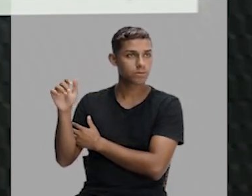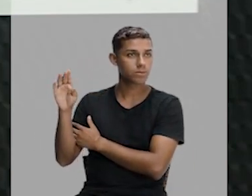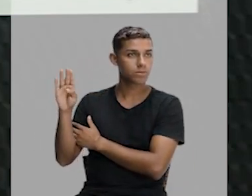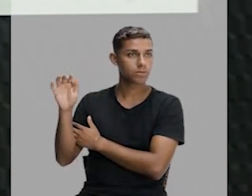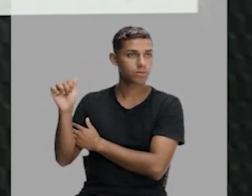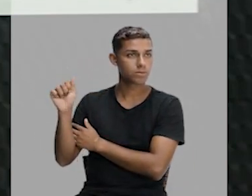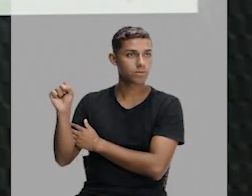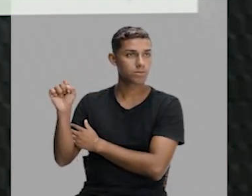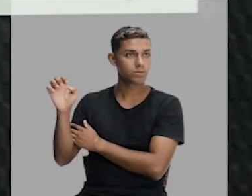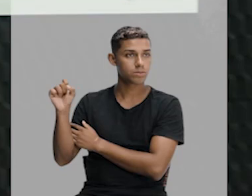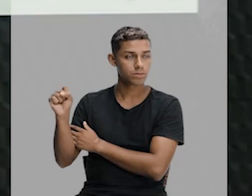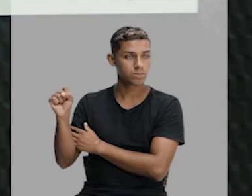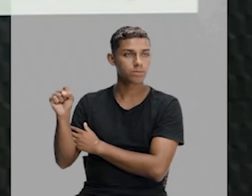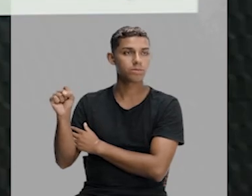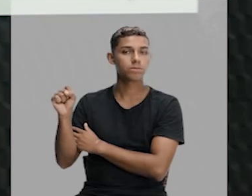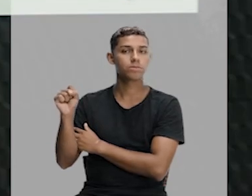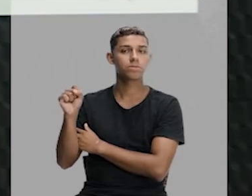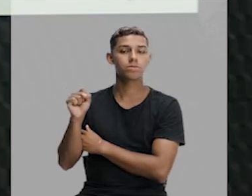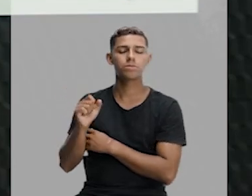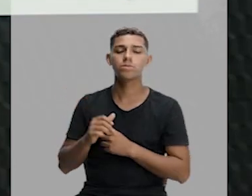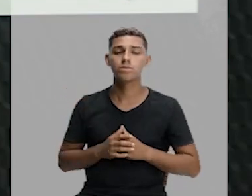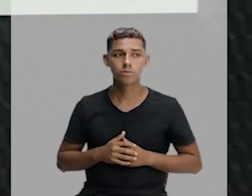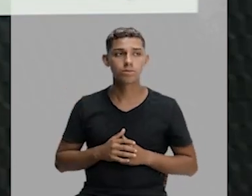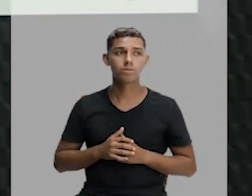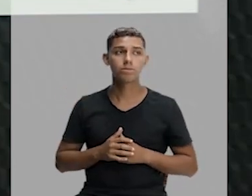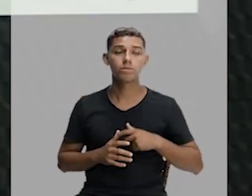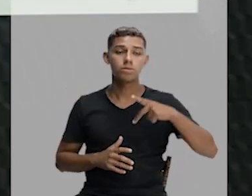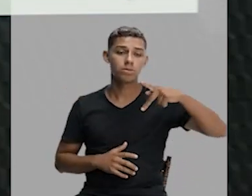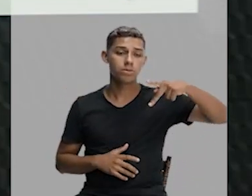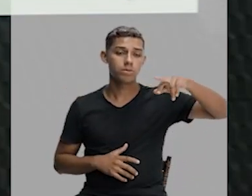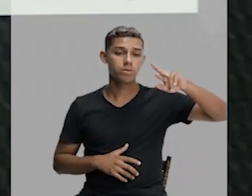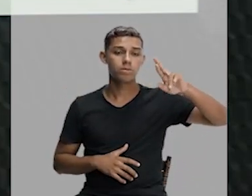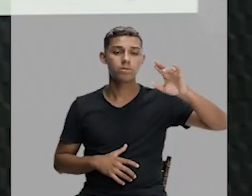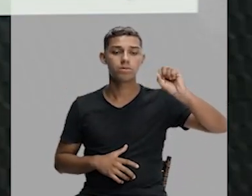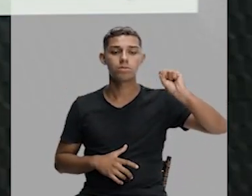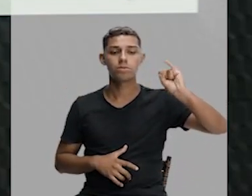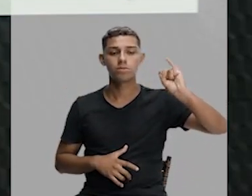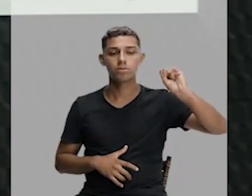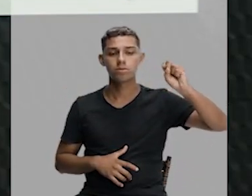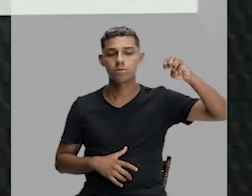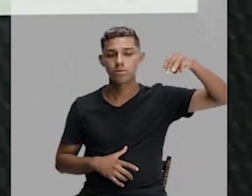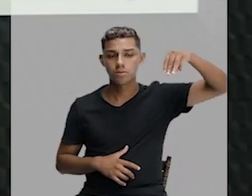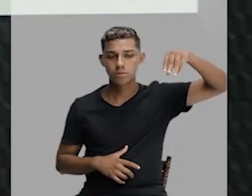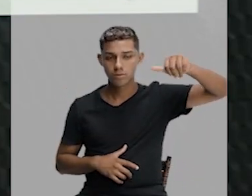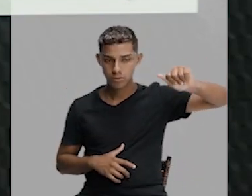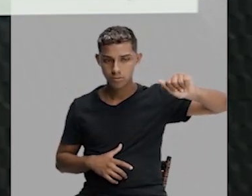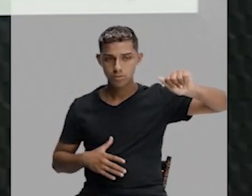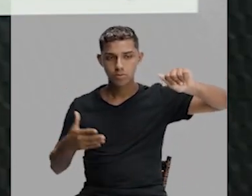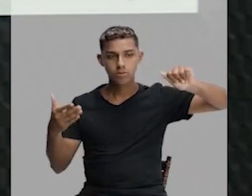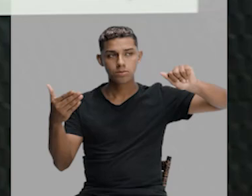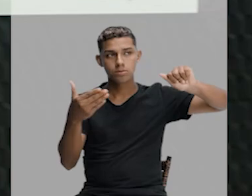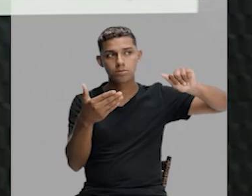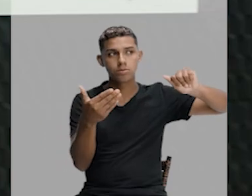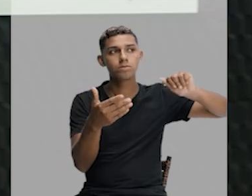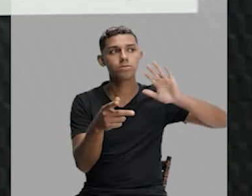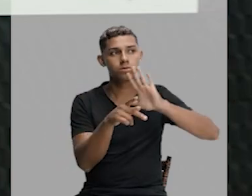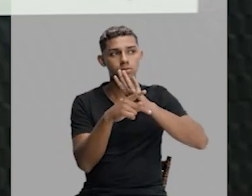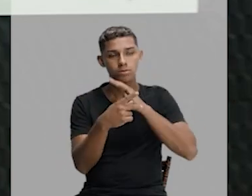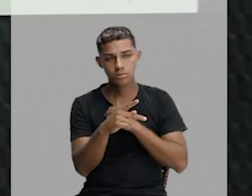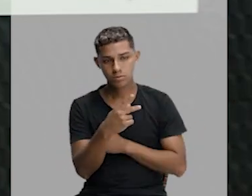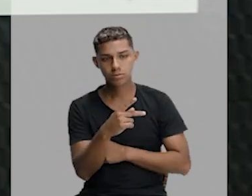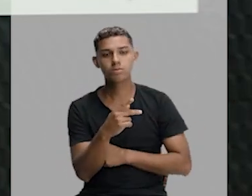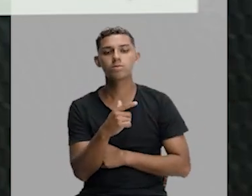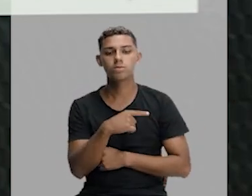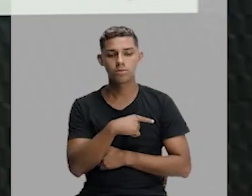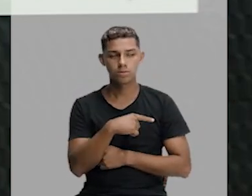do seu polígono, do seu prisma. Beleza? Então, esses arestas aqui são formados